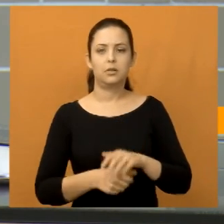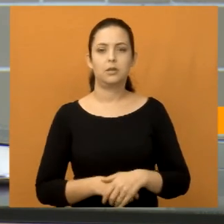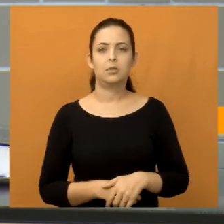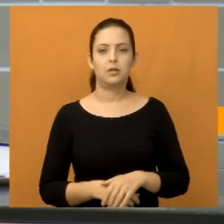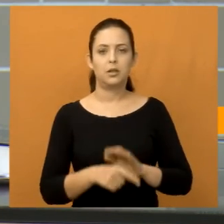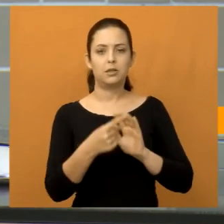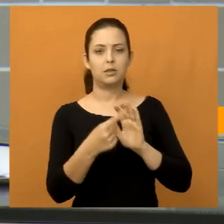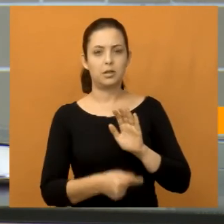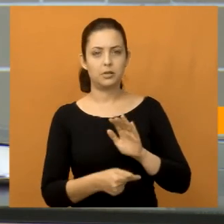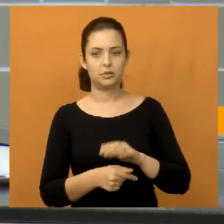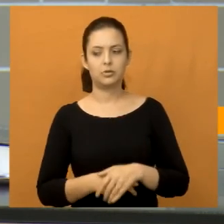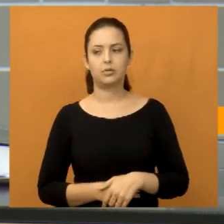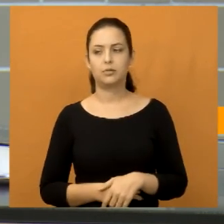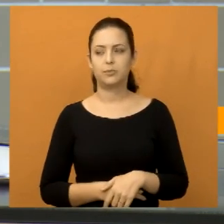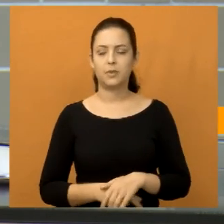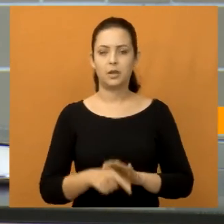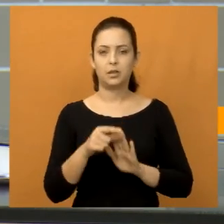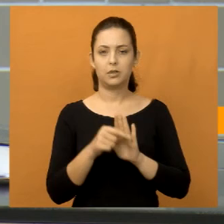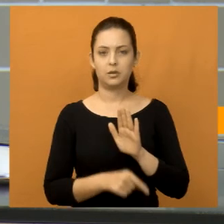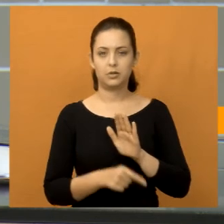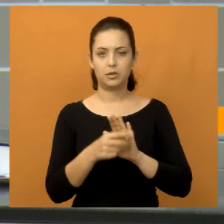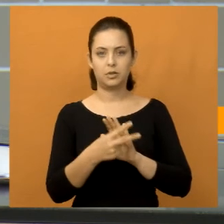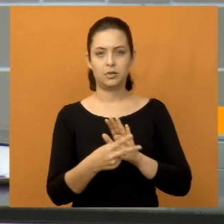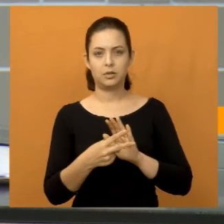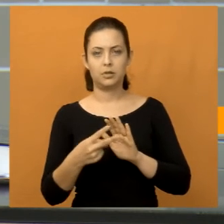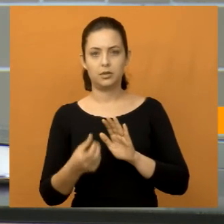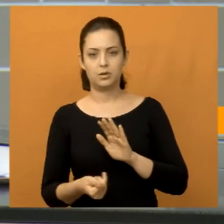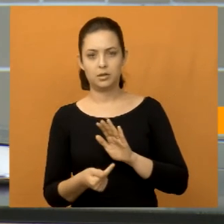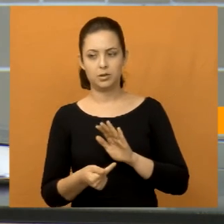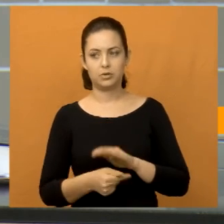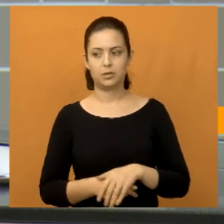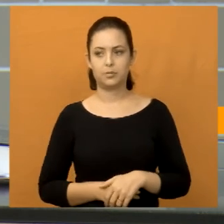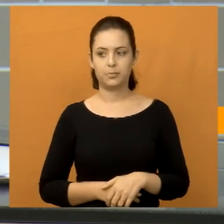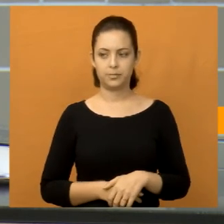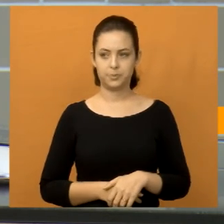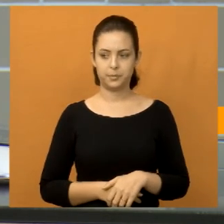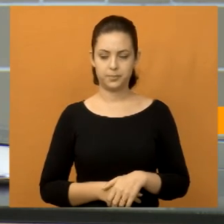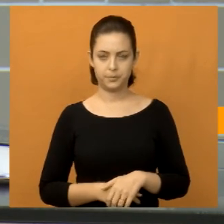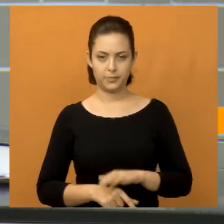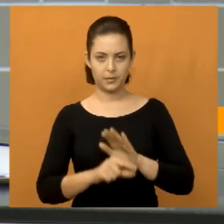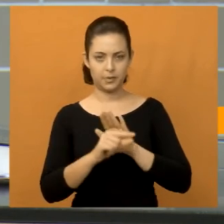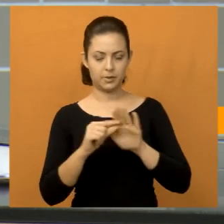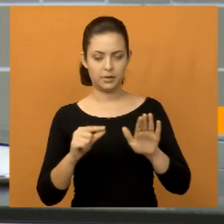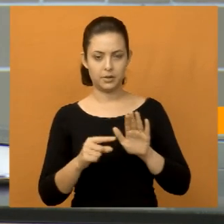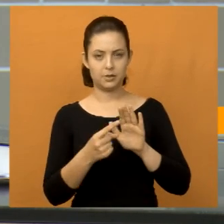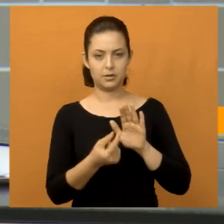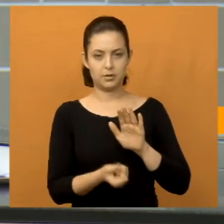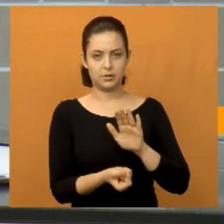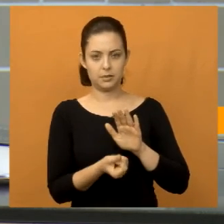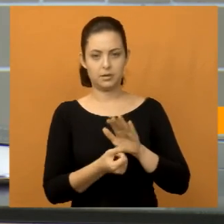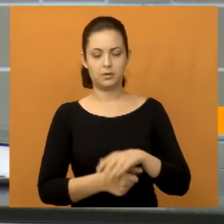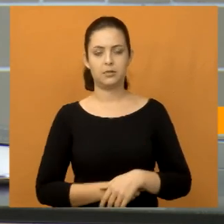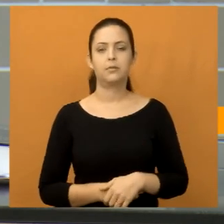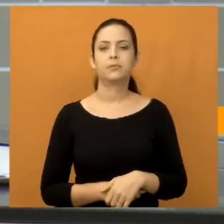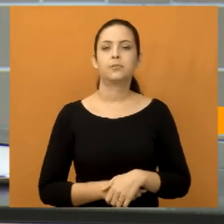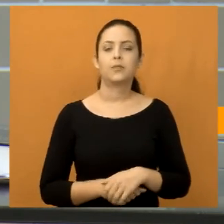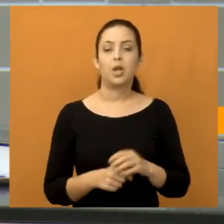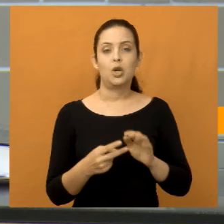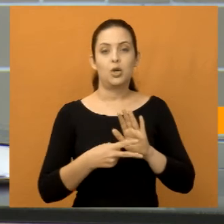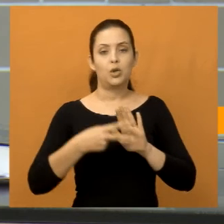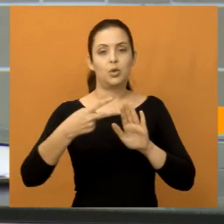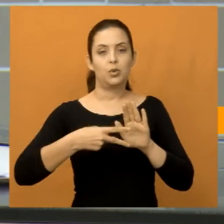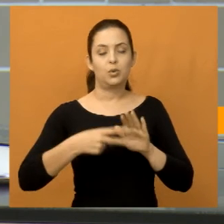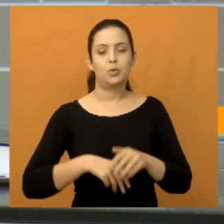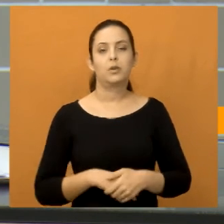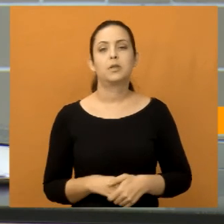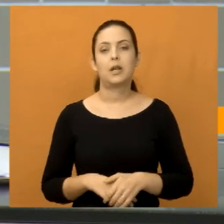16 e 17 e artigo 227, inciso 16, ambos do